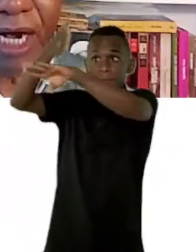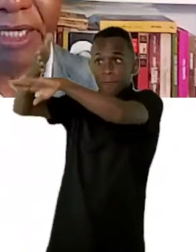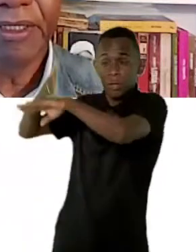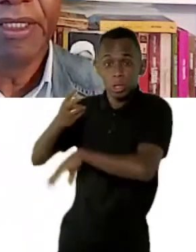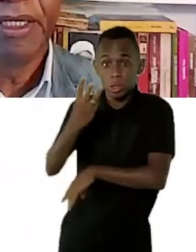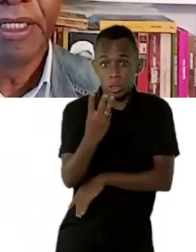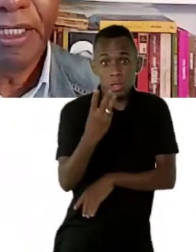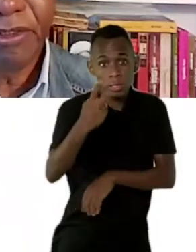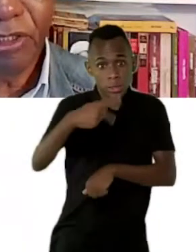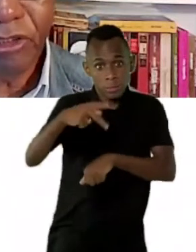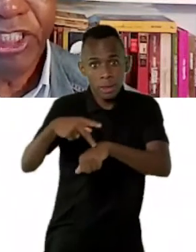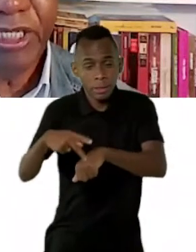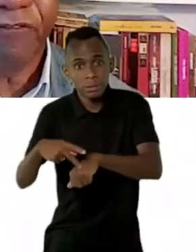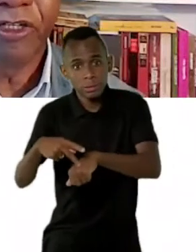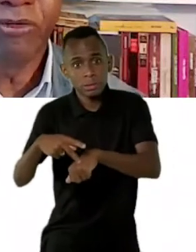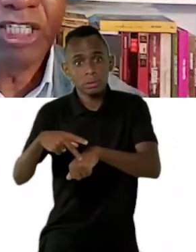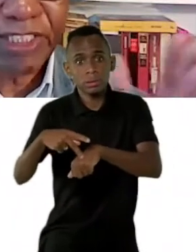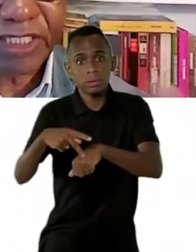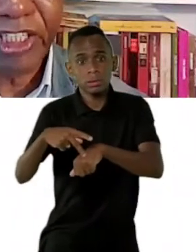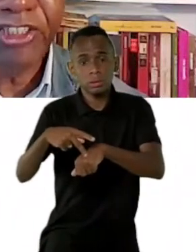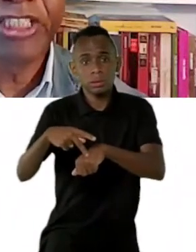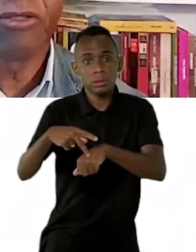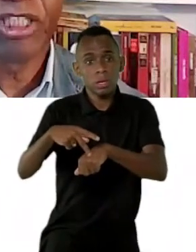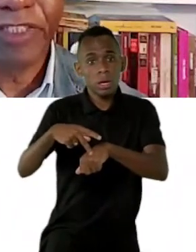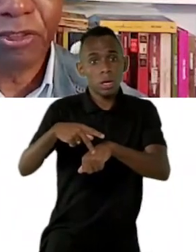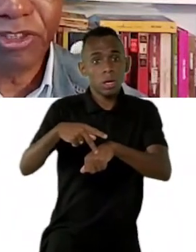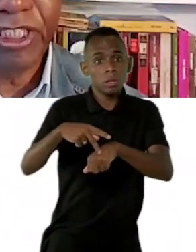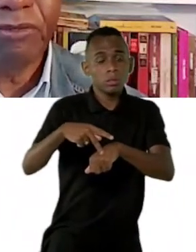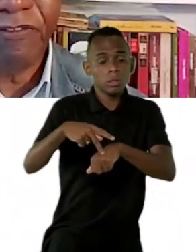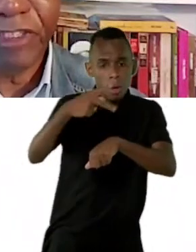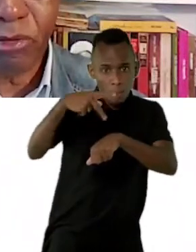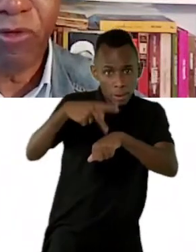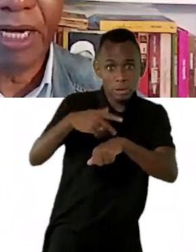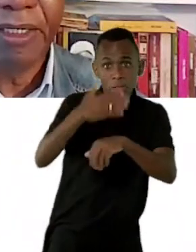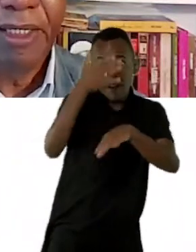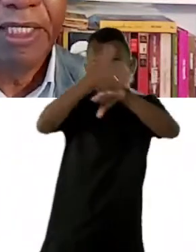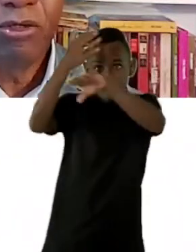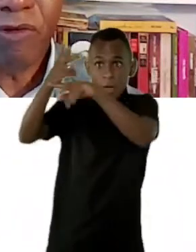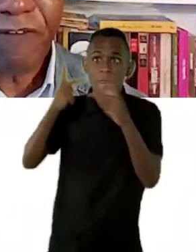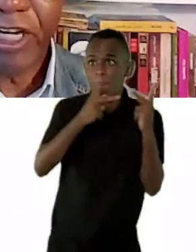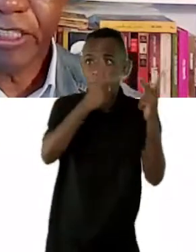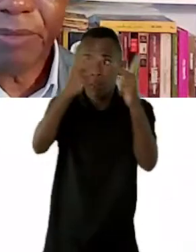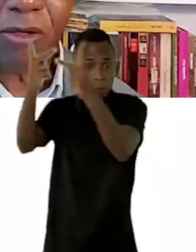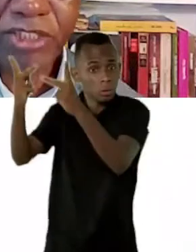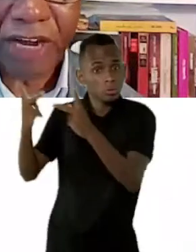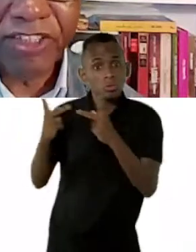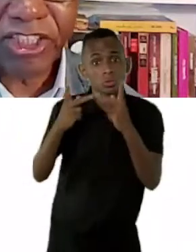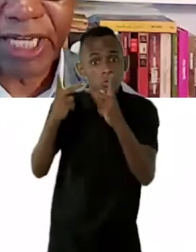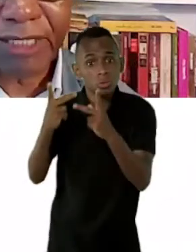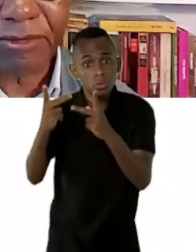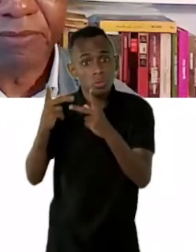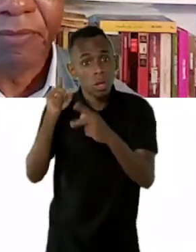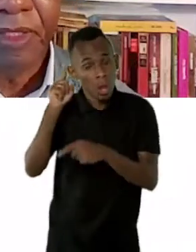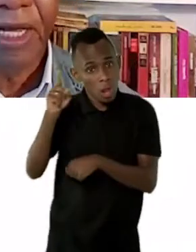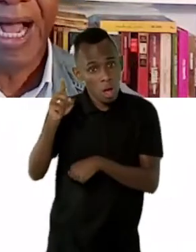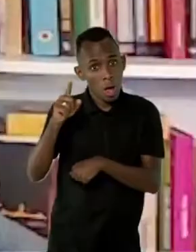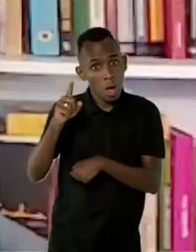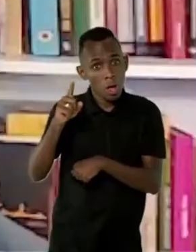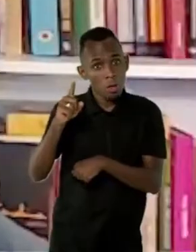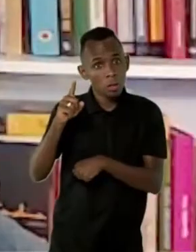Argentina, Uruguai e o Chile. Foi 2 vezes a Argentina, 2 vezes ao Chile e 1 vez ao Uruguai. E o Uruguai foi recebida como chefe de